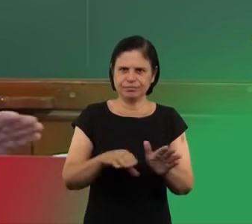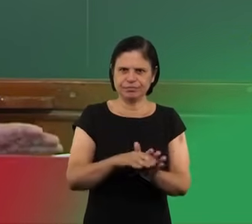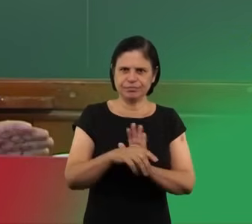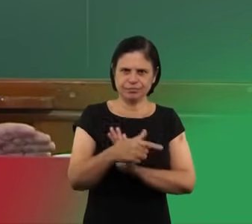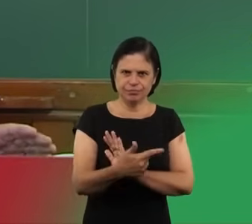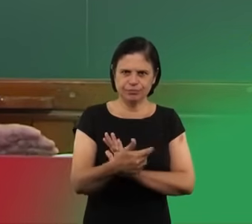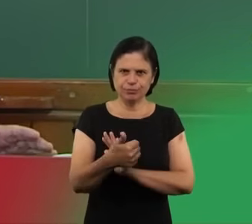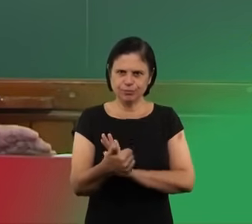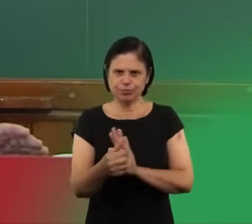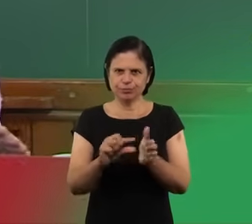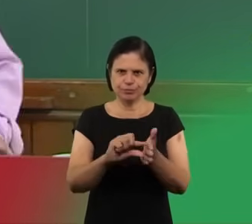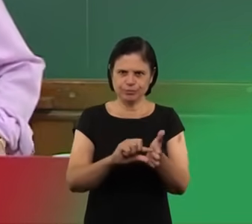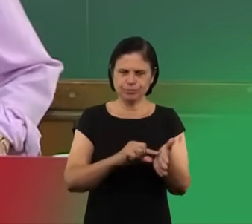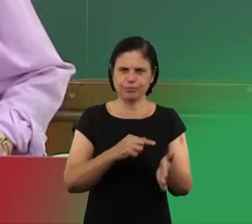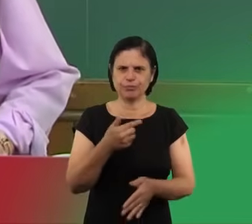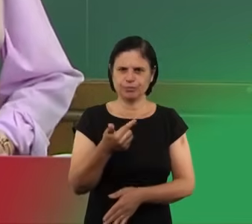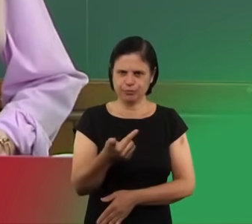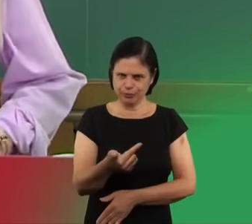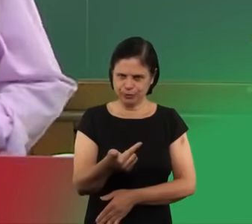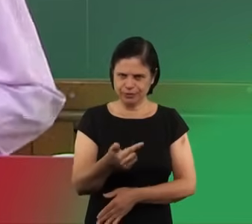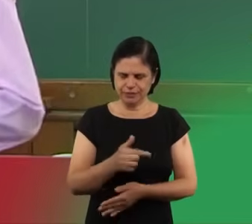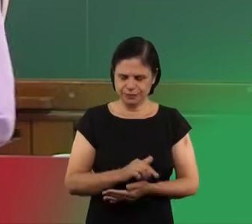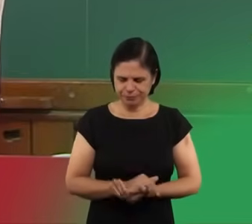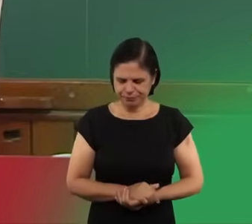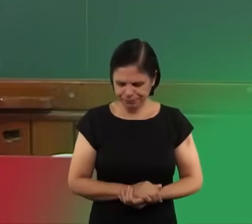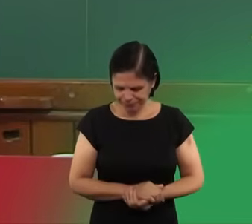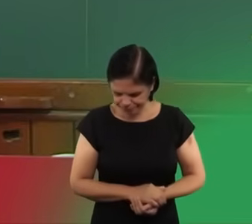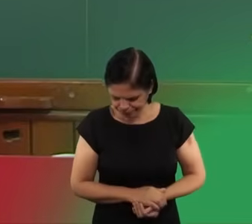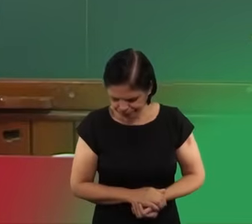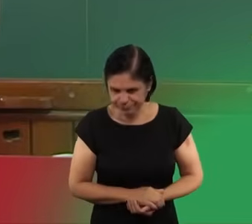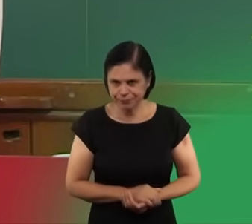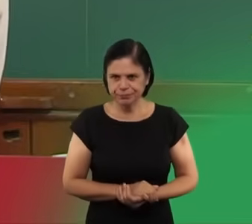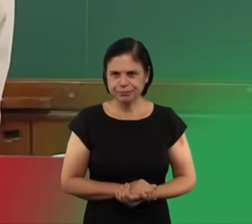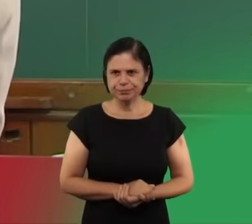Apocalipse 21, verso 2.